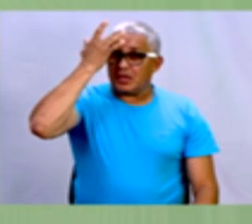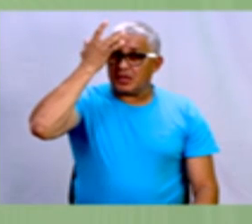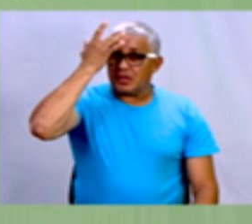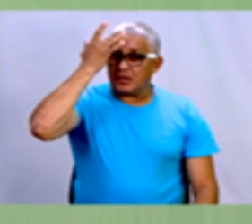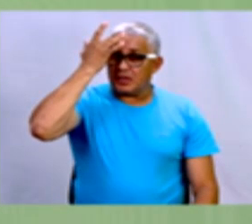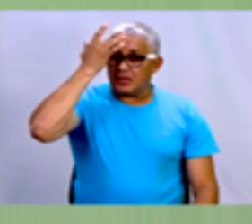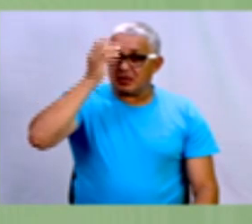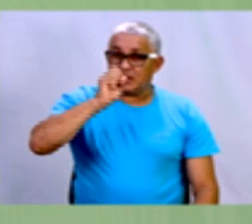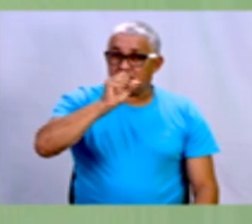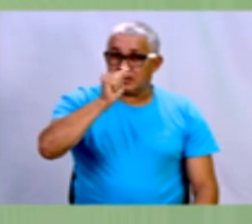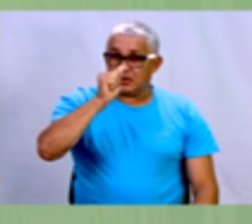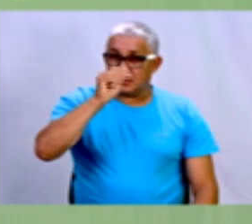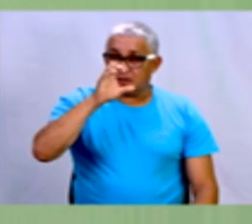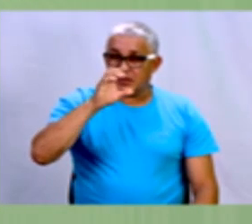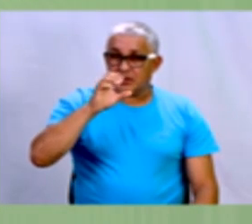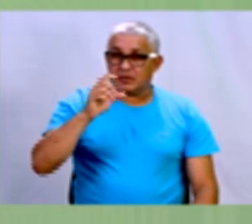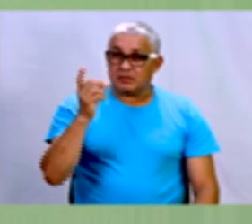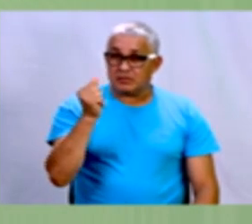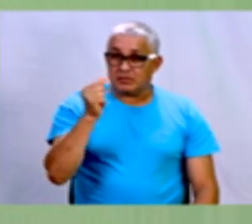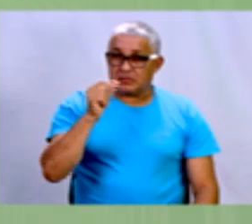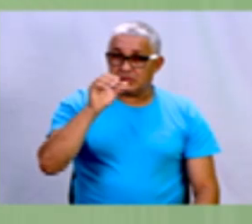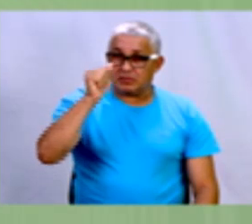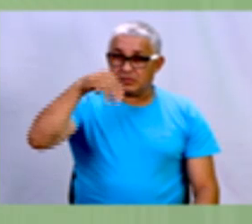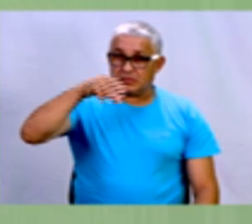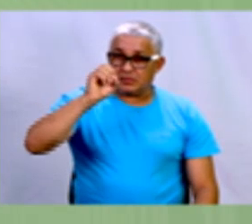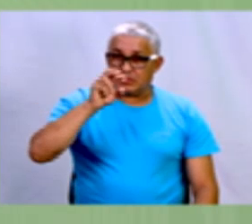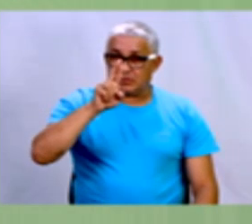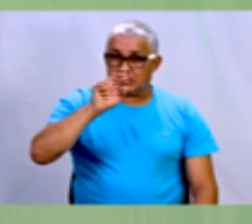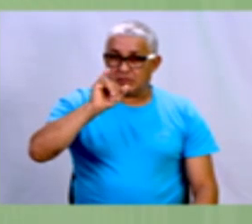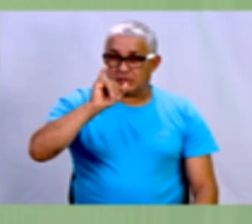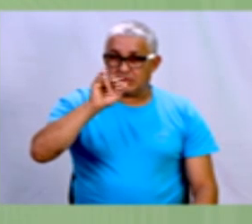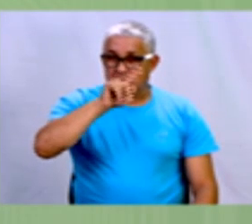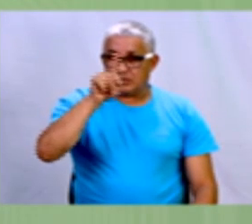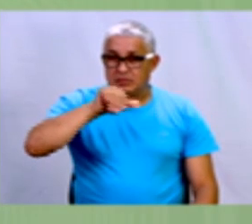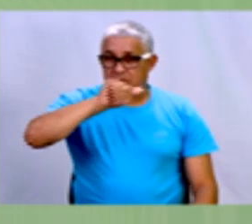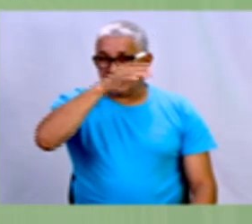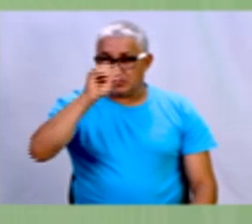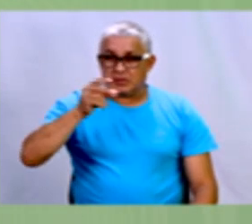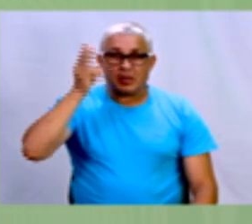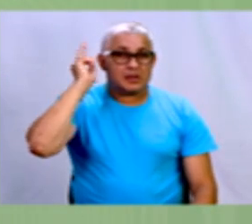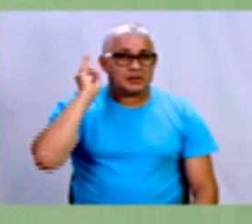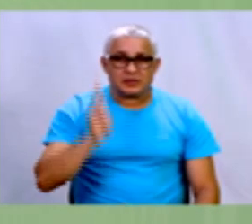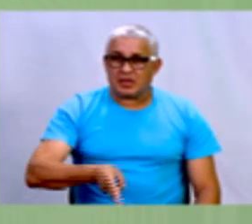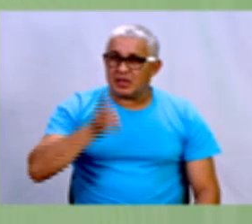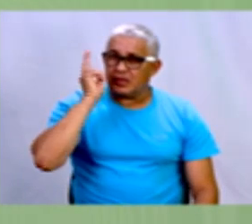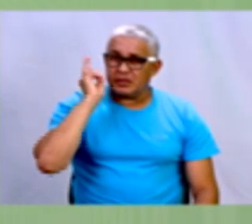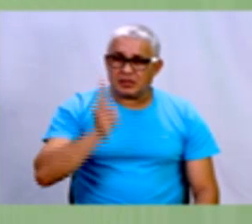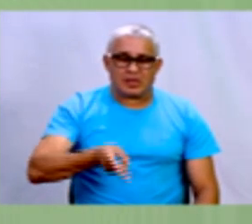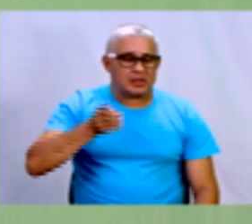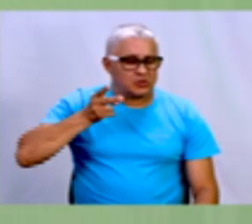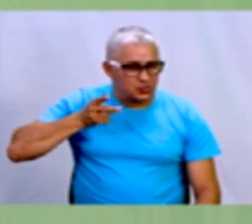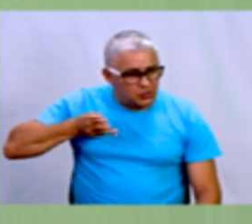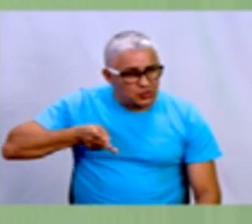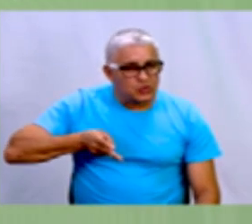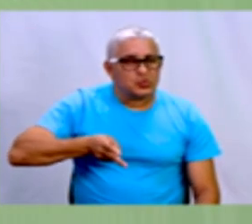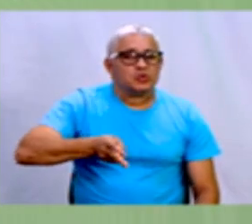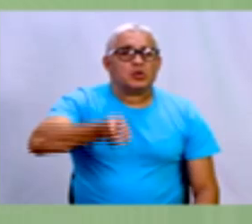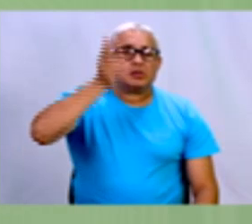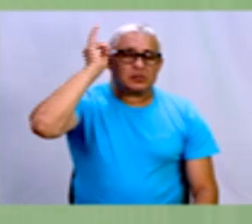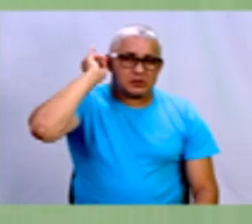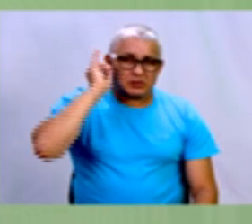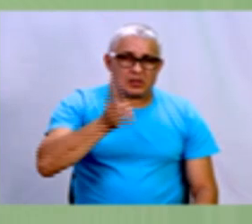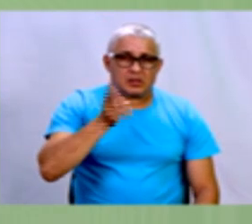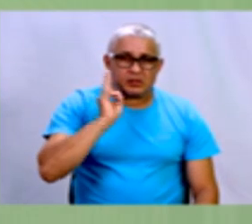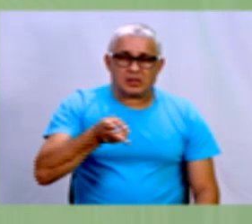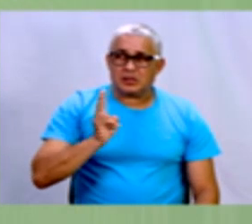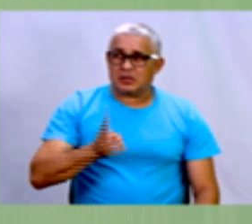No SAC, o valor da amortização é constante, ou seja, é o mesmo para todos os períodos.